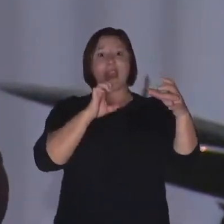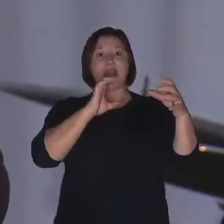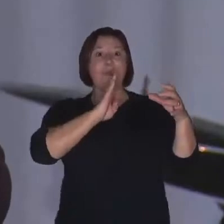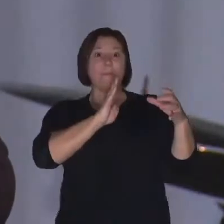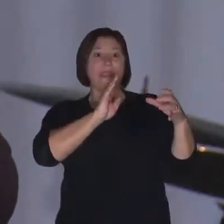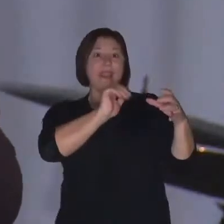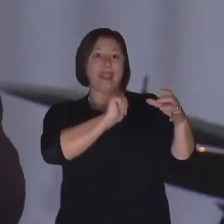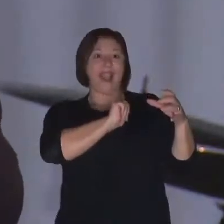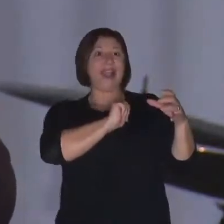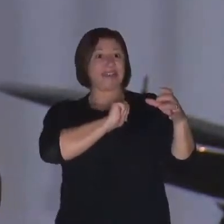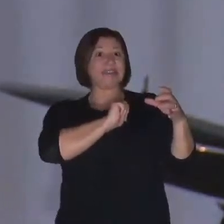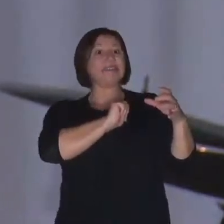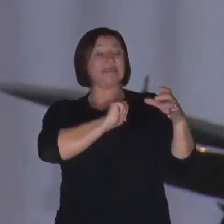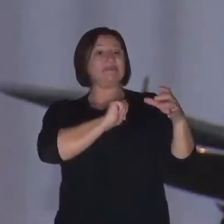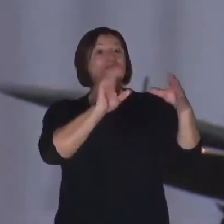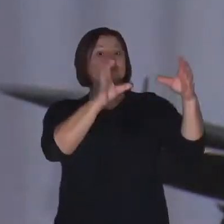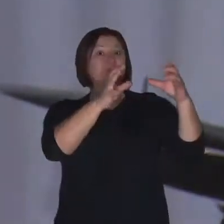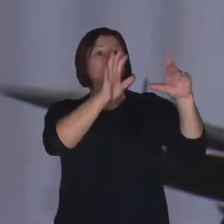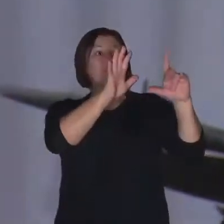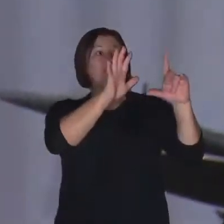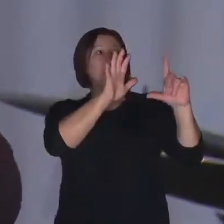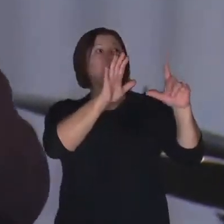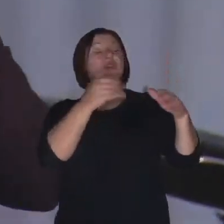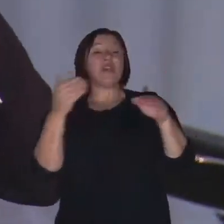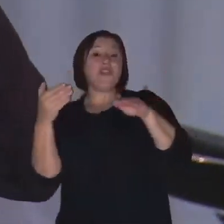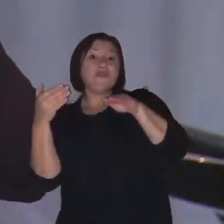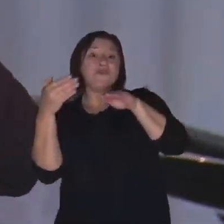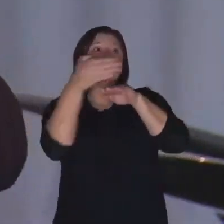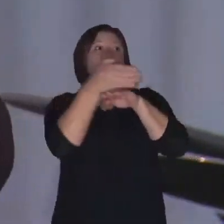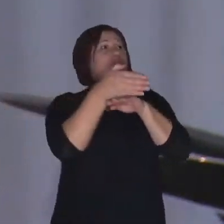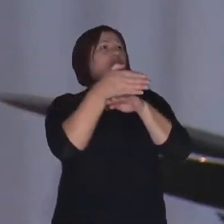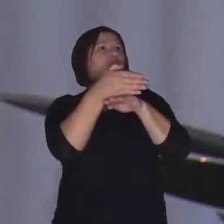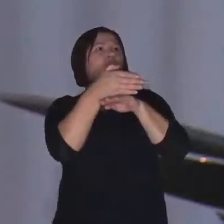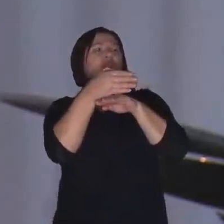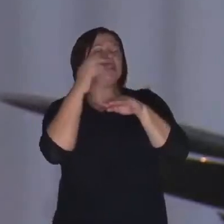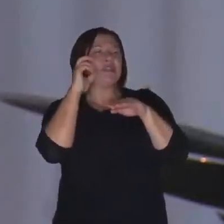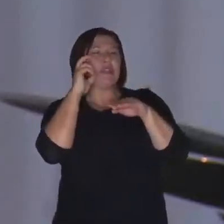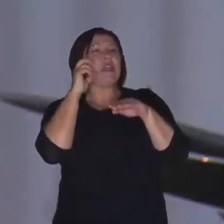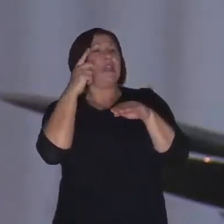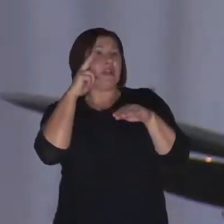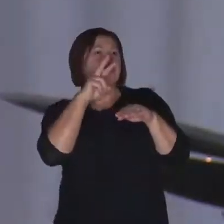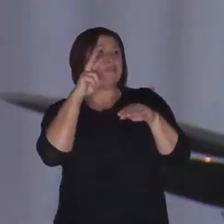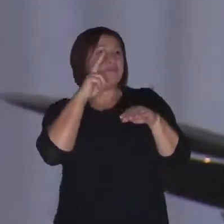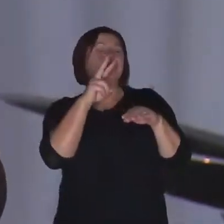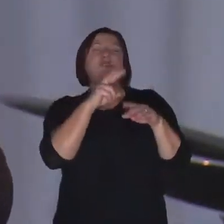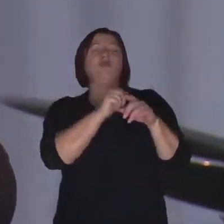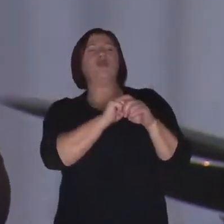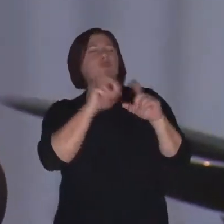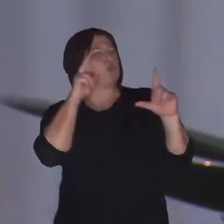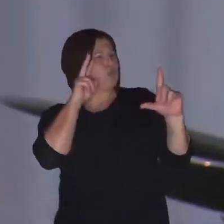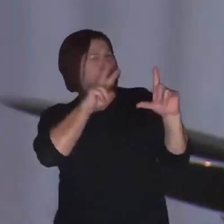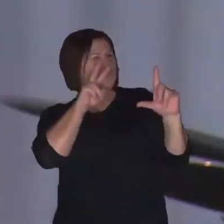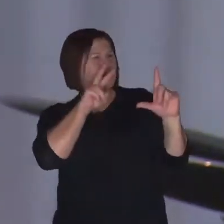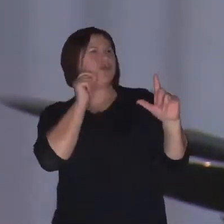Ferreira, que estava dentro do hospital. Ele era um médico, todo encapuzado com EPI, né, que eles chamam, né,